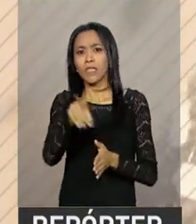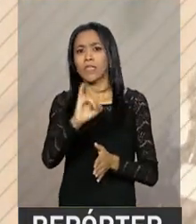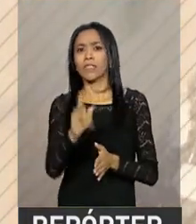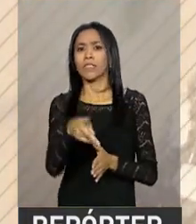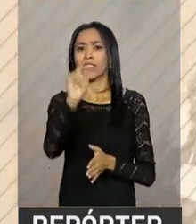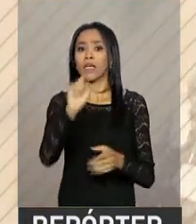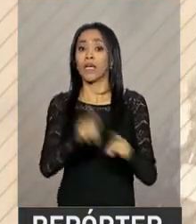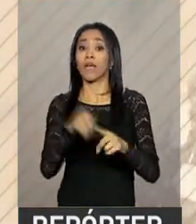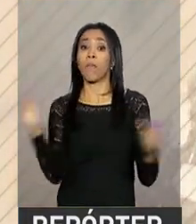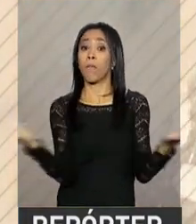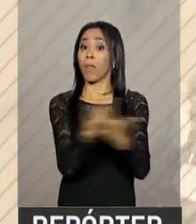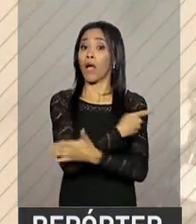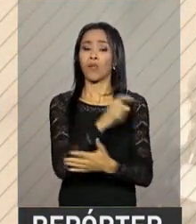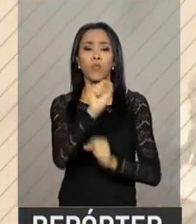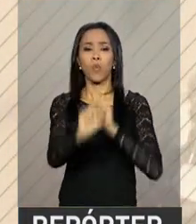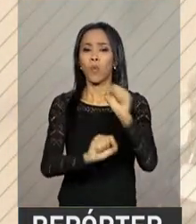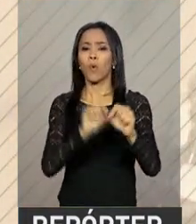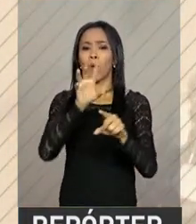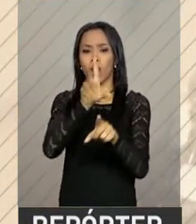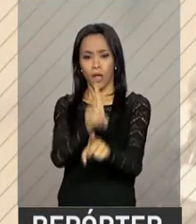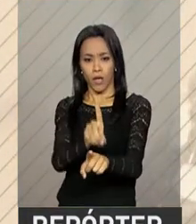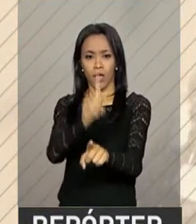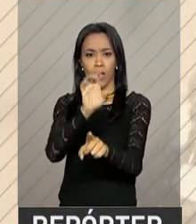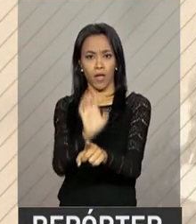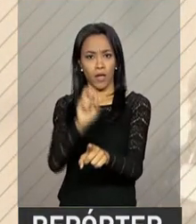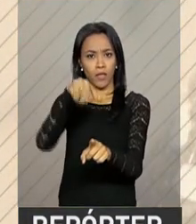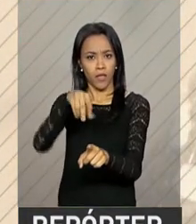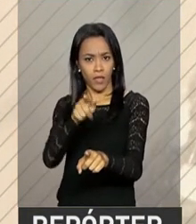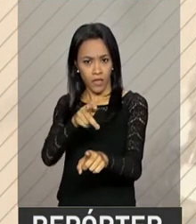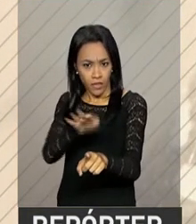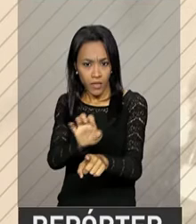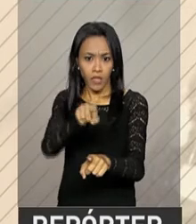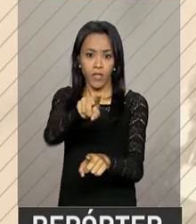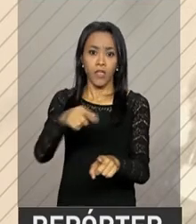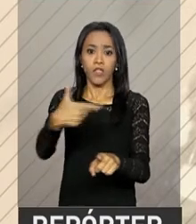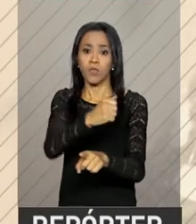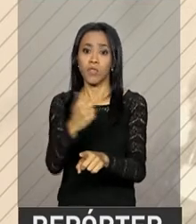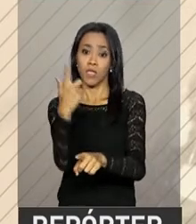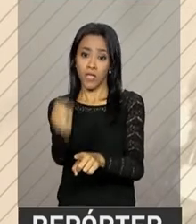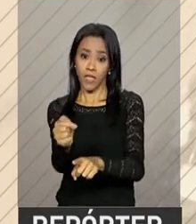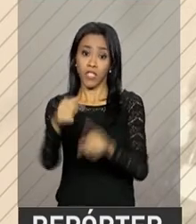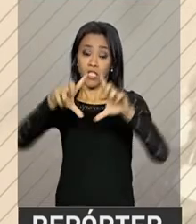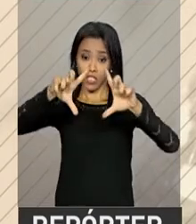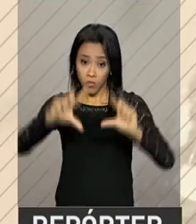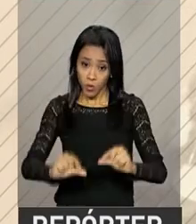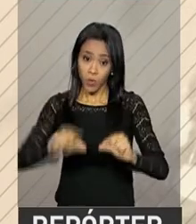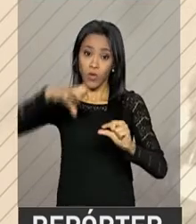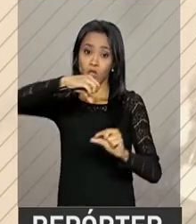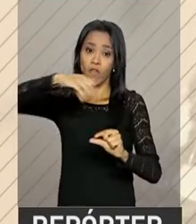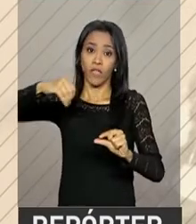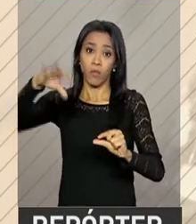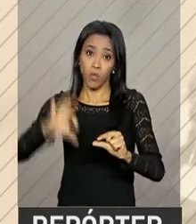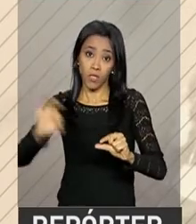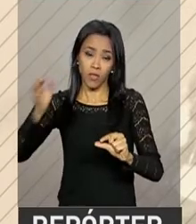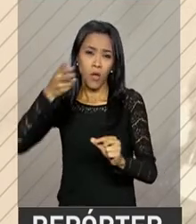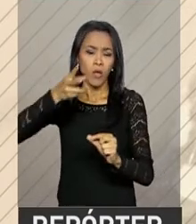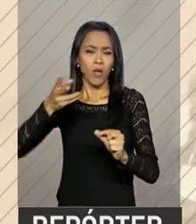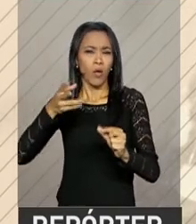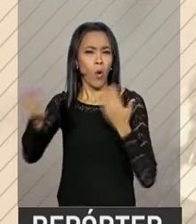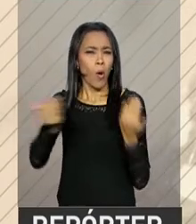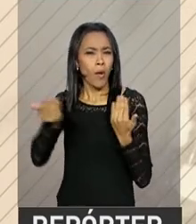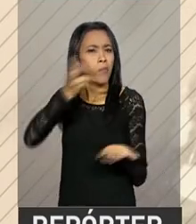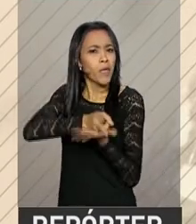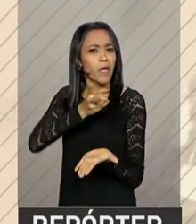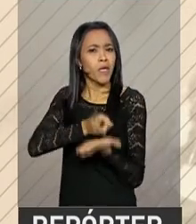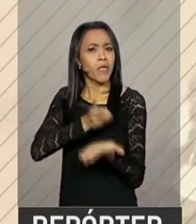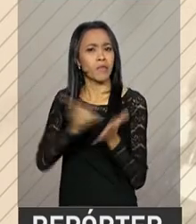dengue registrados até 25 de março de 2017 caiu 90% se comparado ao mesmo período